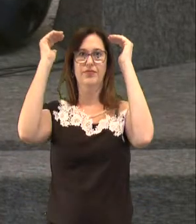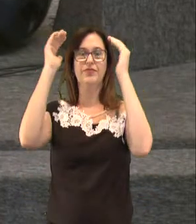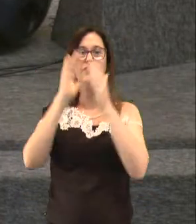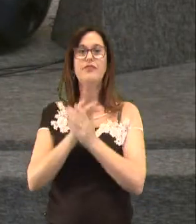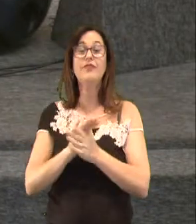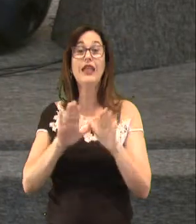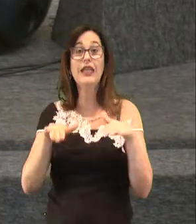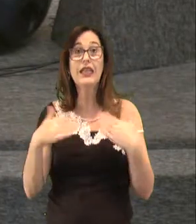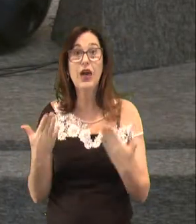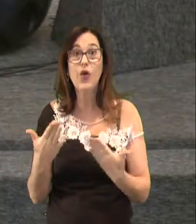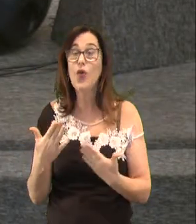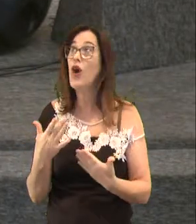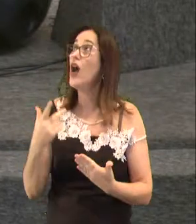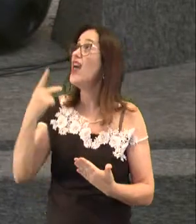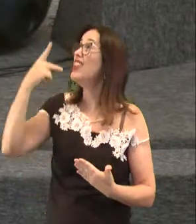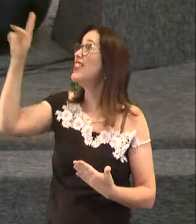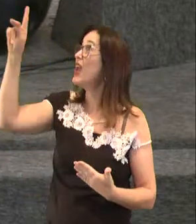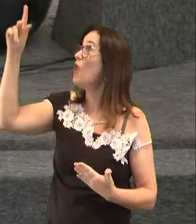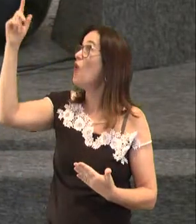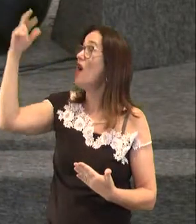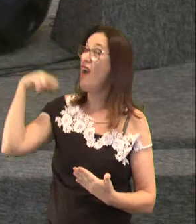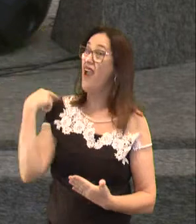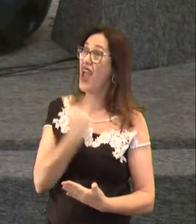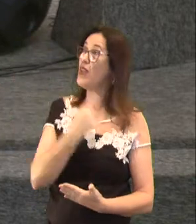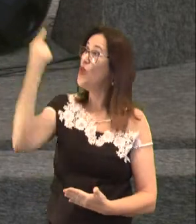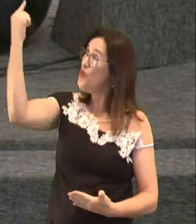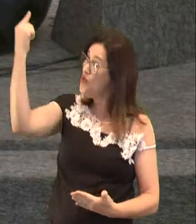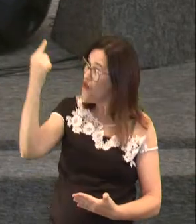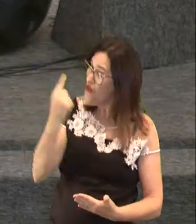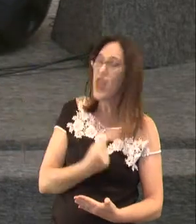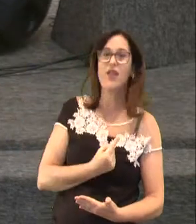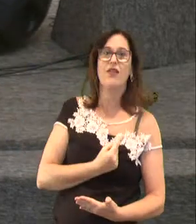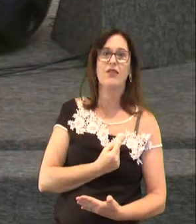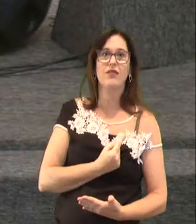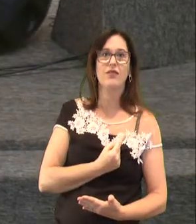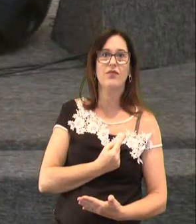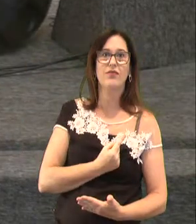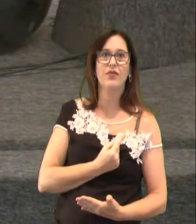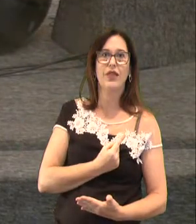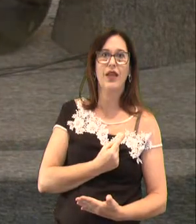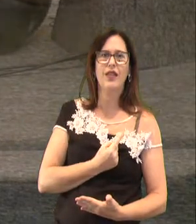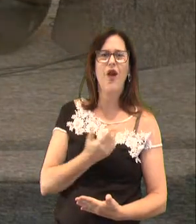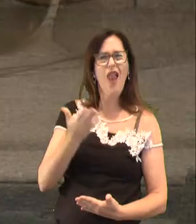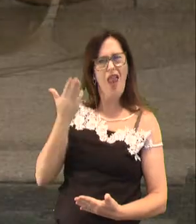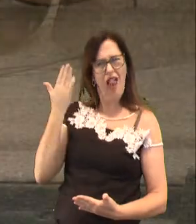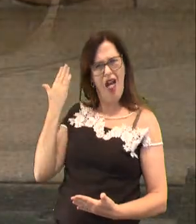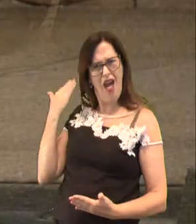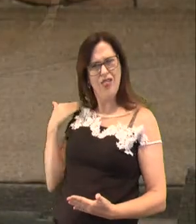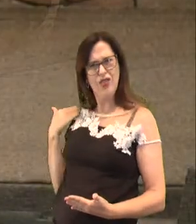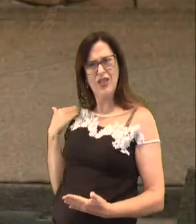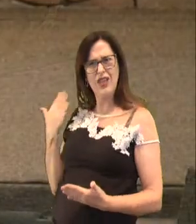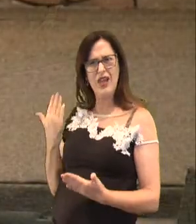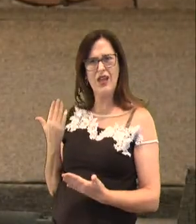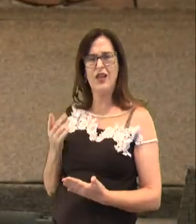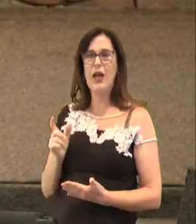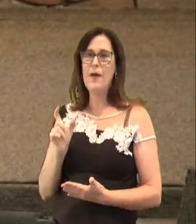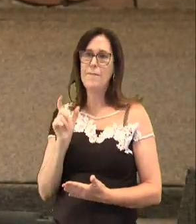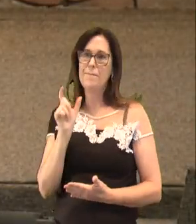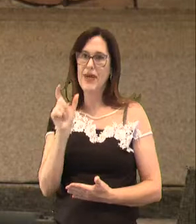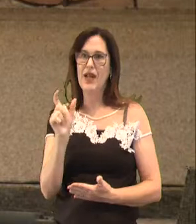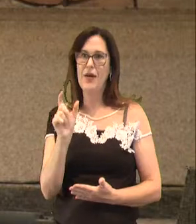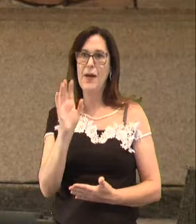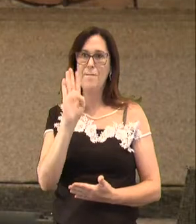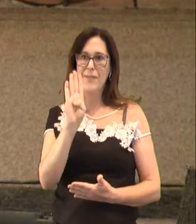então que venha o teu reino. E essa palavra no idioma original é basileia,